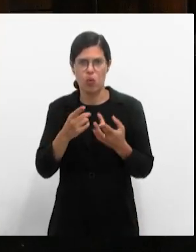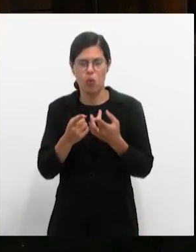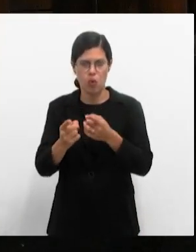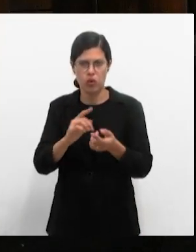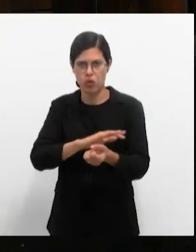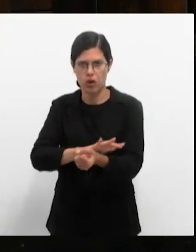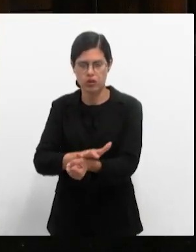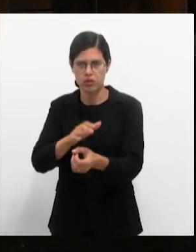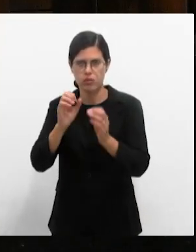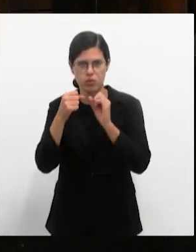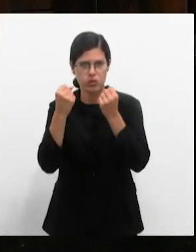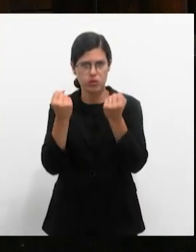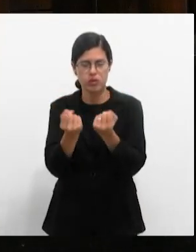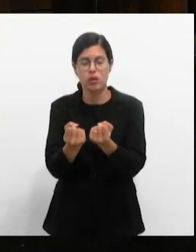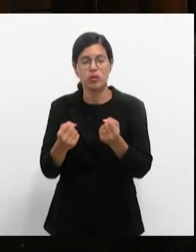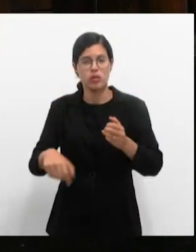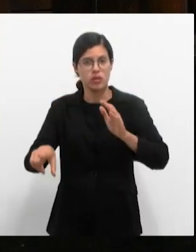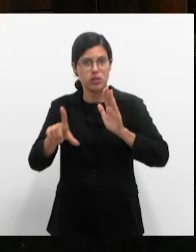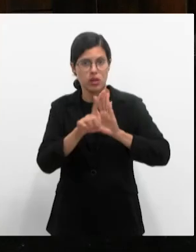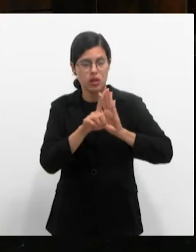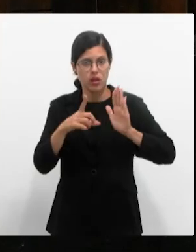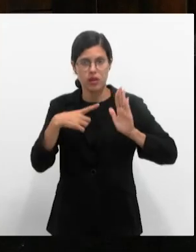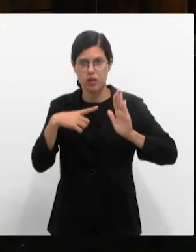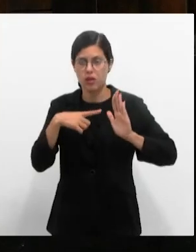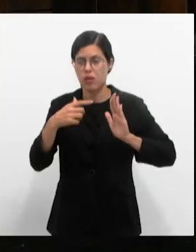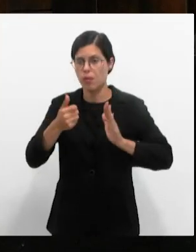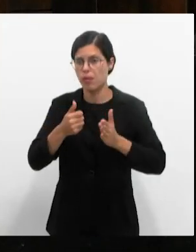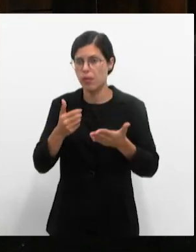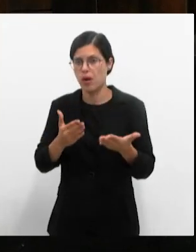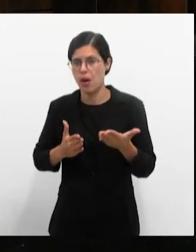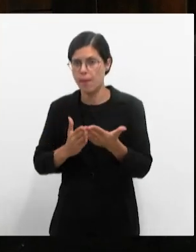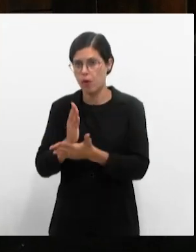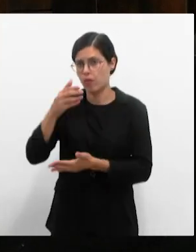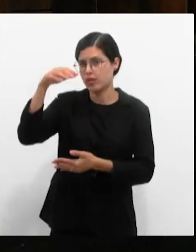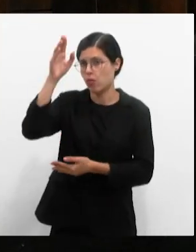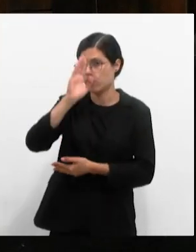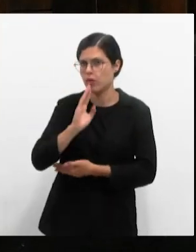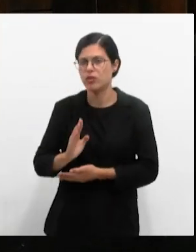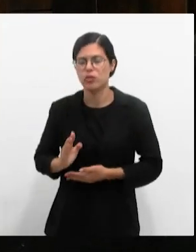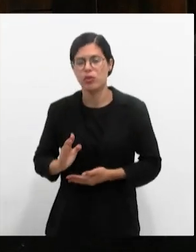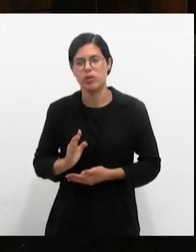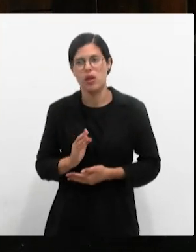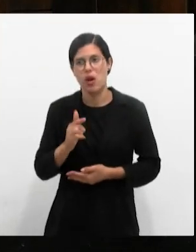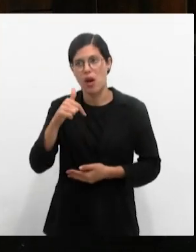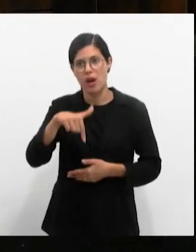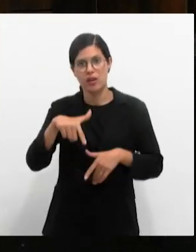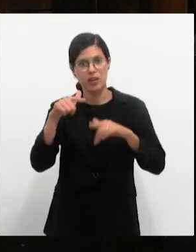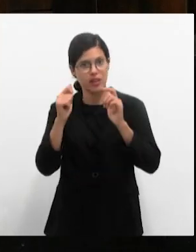lei, que teve a primeira aprovação a nível nacional, foi